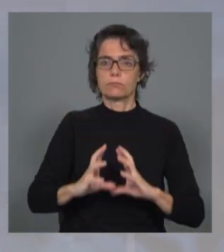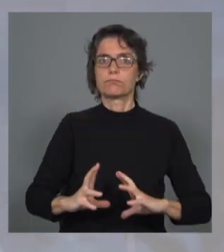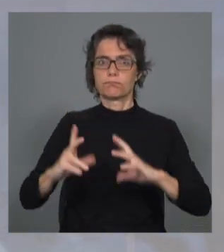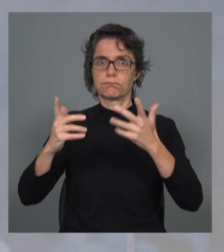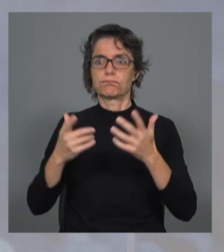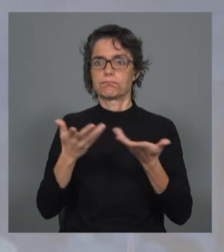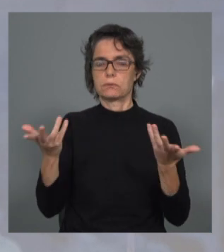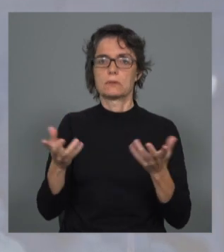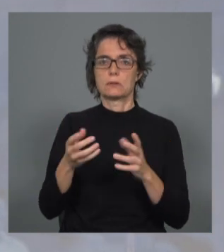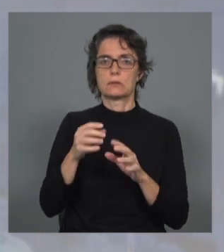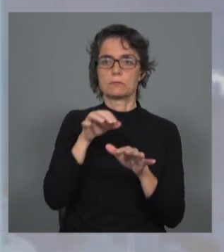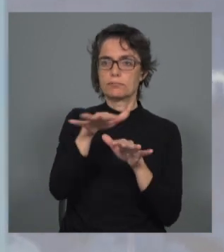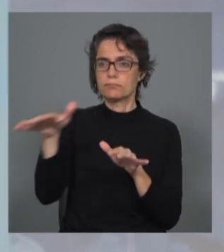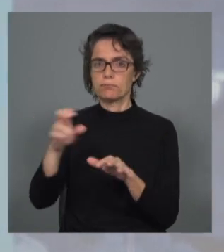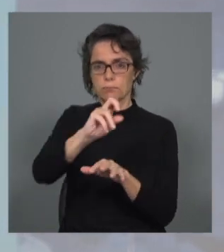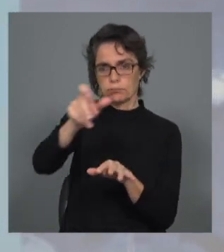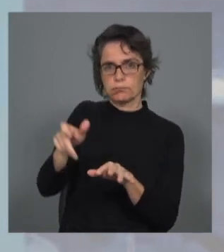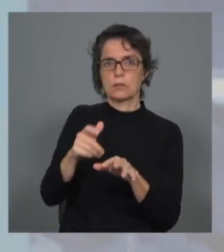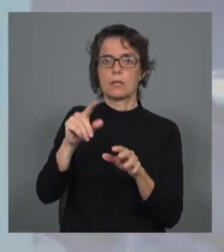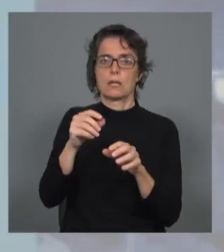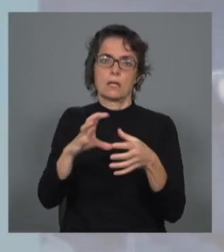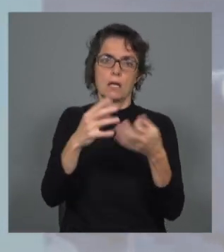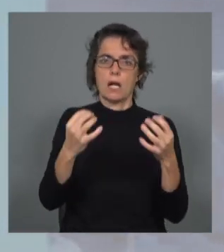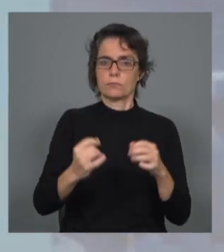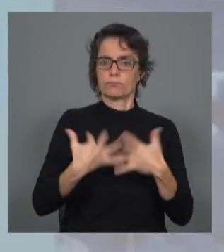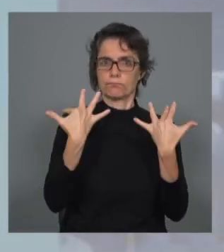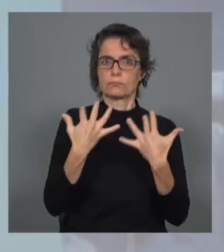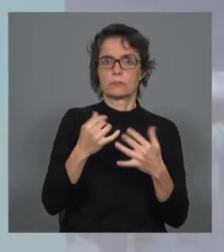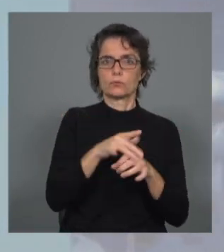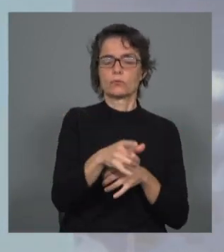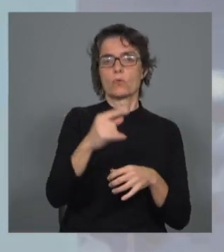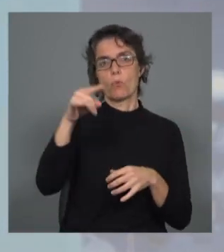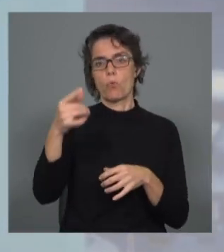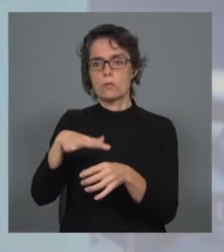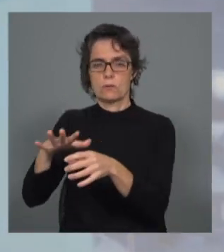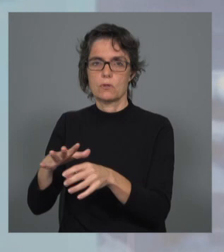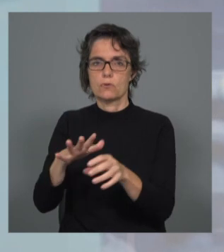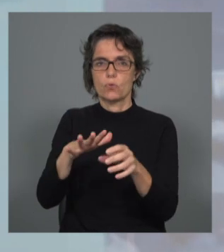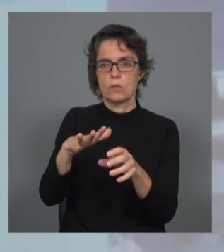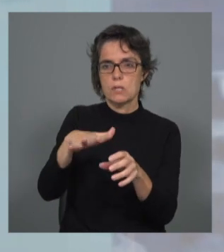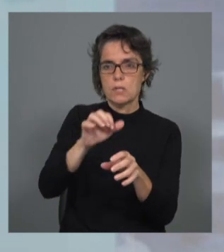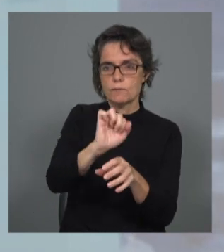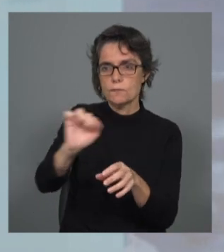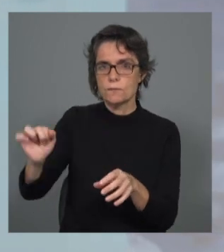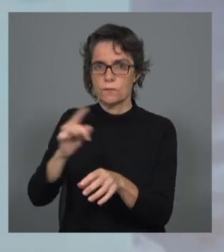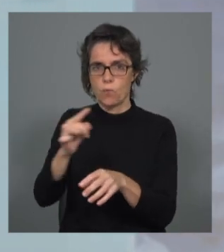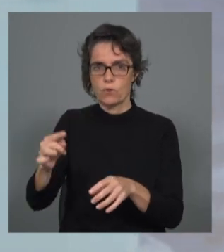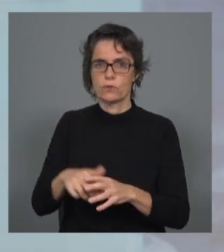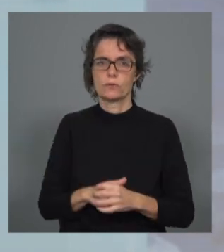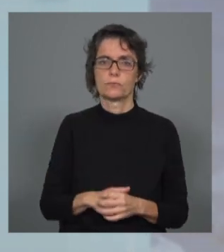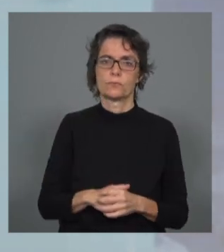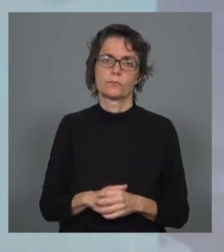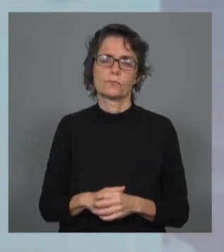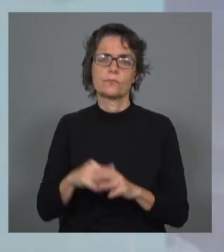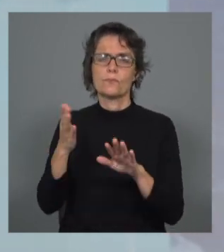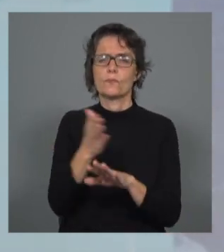surtos, enfim, significativos, mas de situações concretas nas várias regiões. A compra